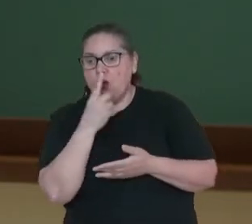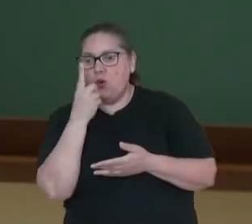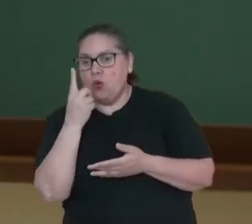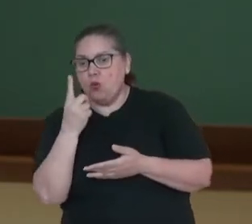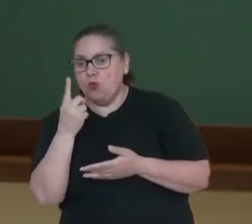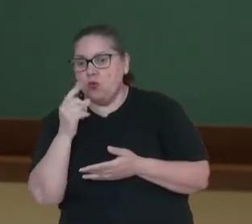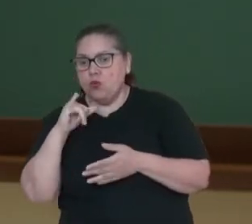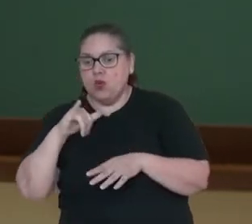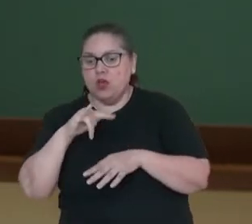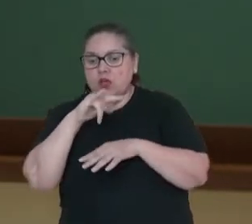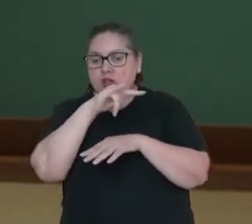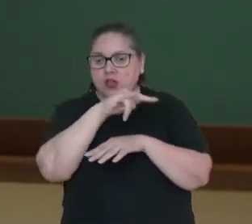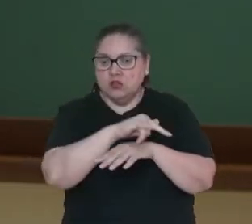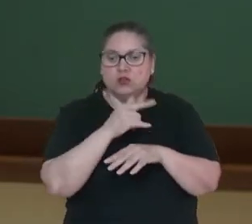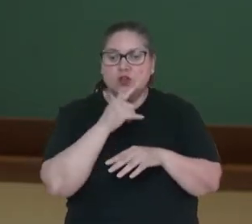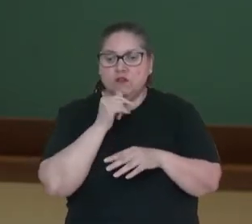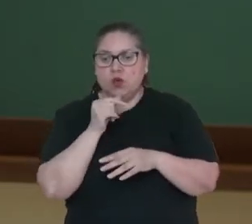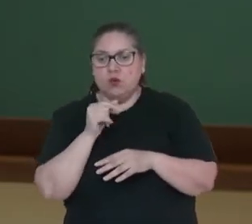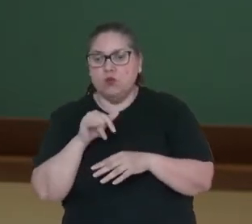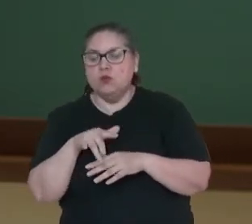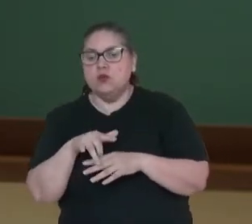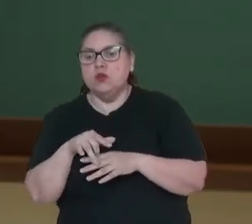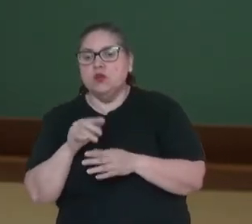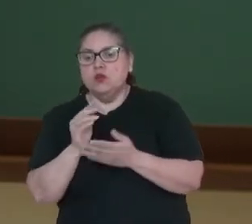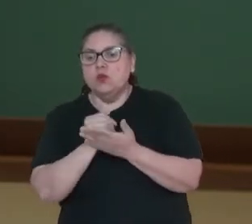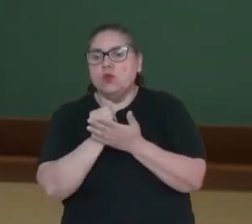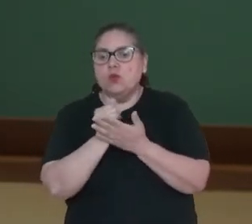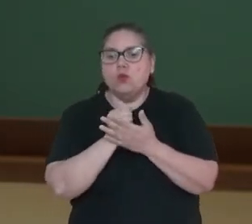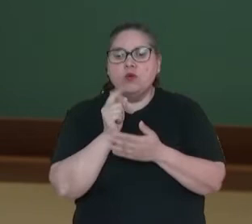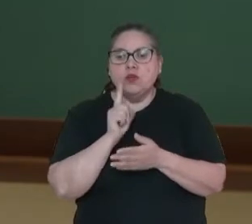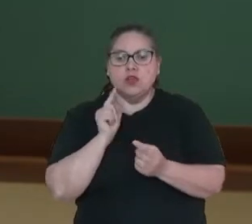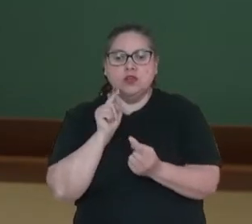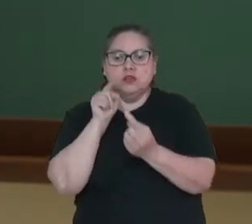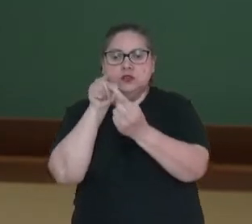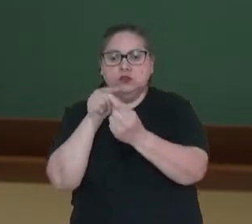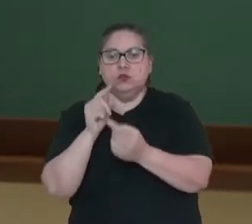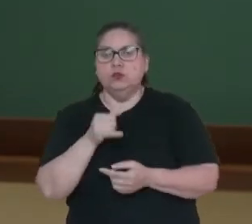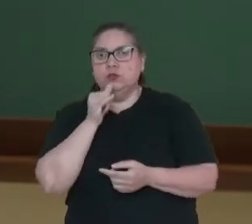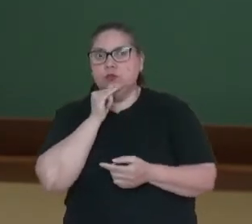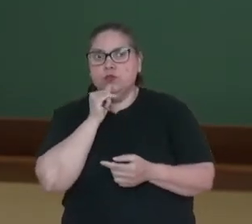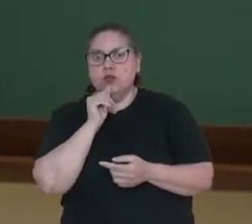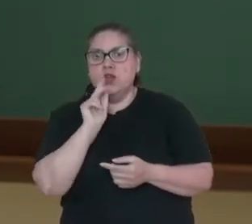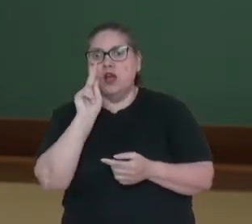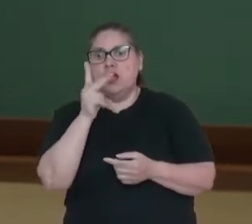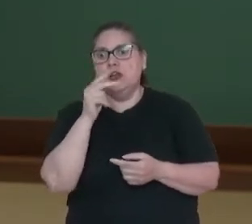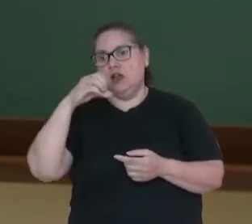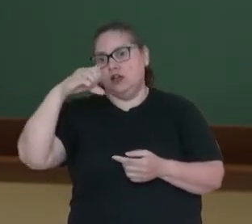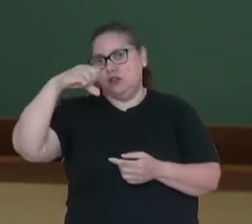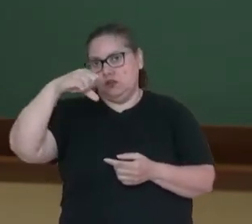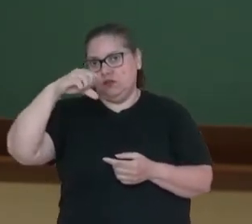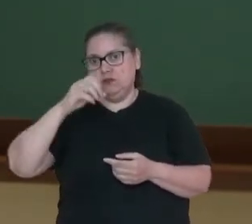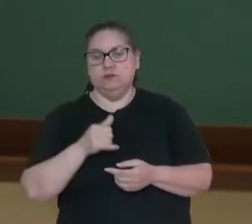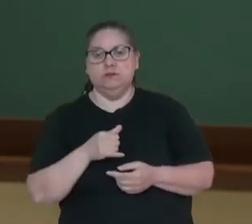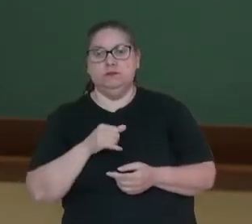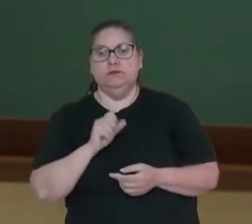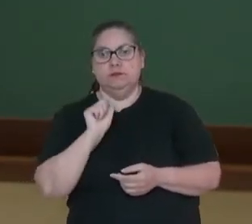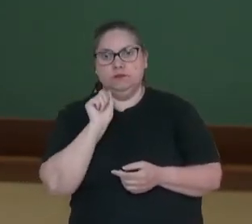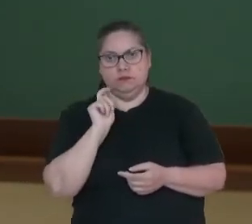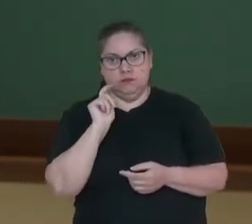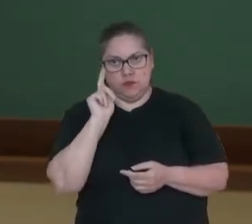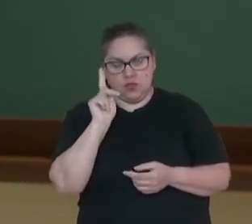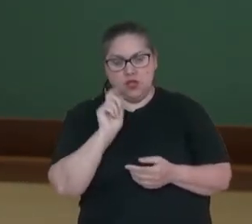1 hidroavião e vai falar qual foi a coordenada que acertou o avião. Por exemplo, H9. Tá? Então é